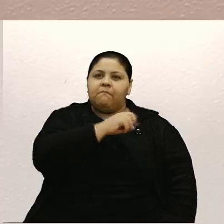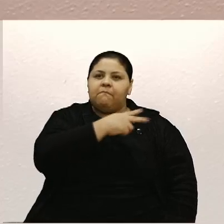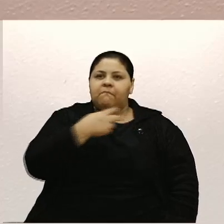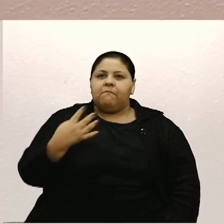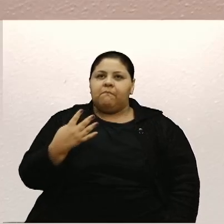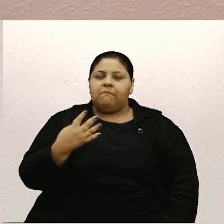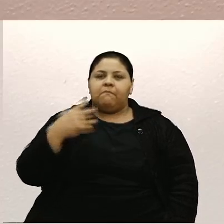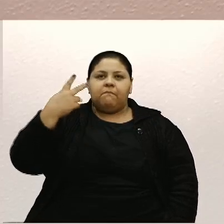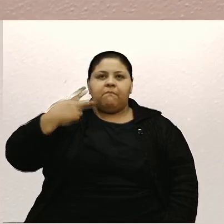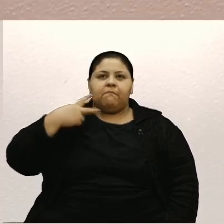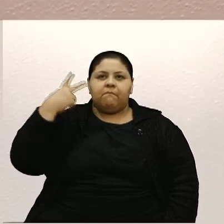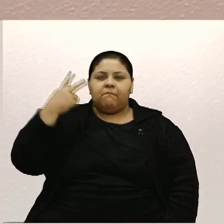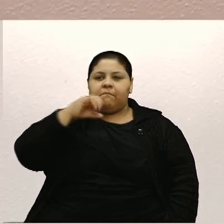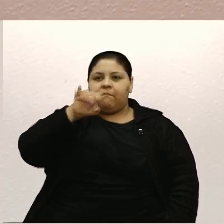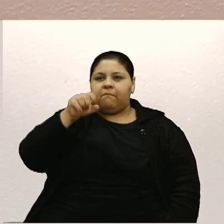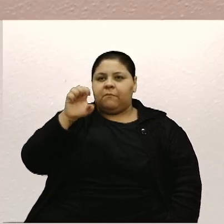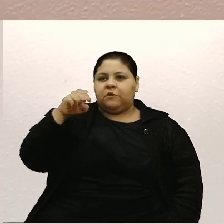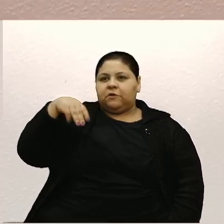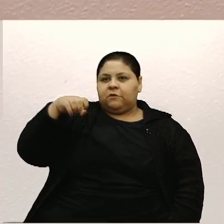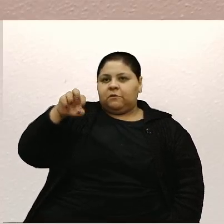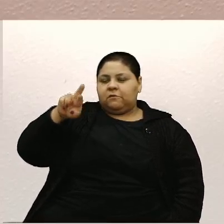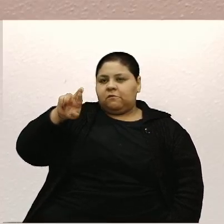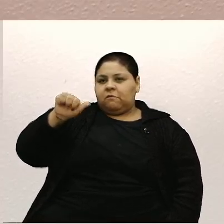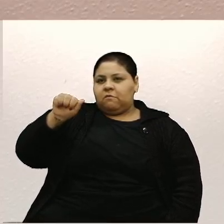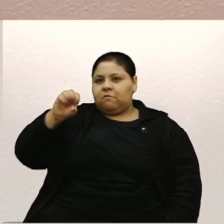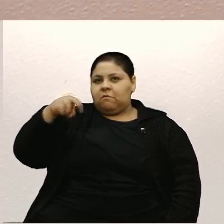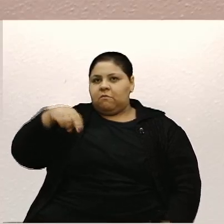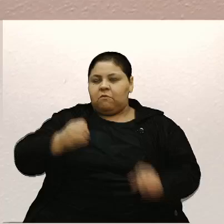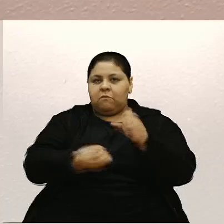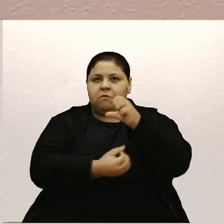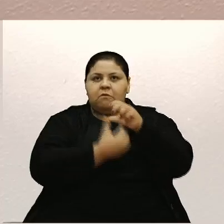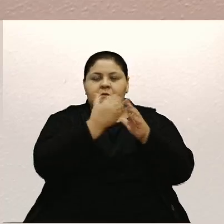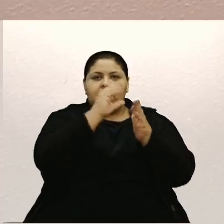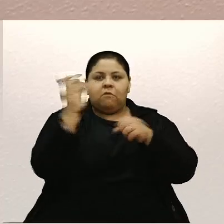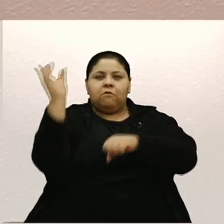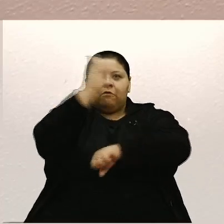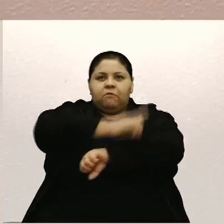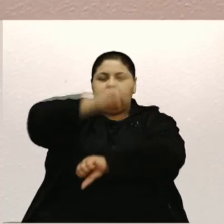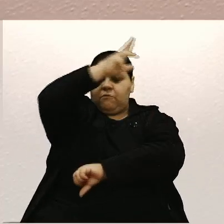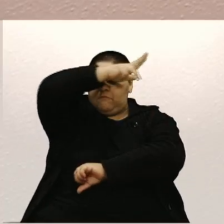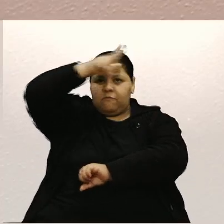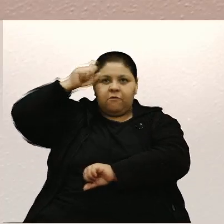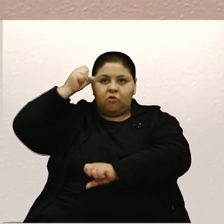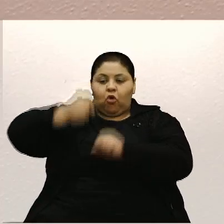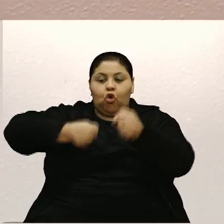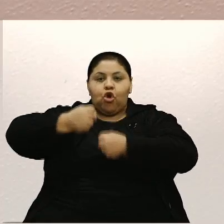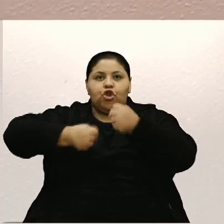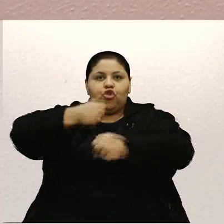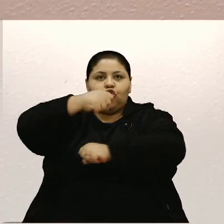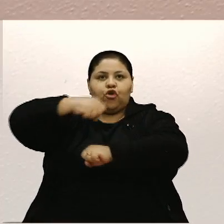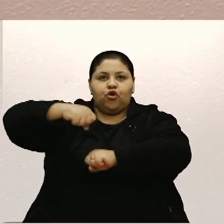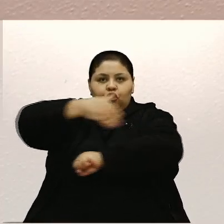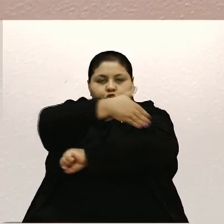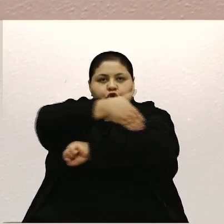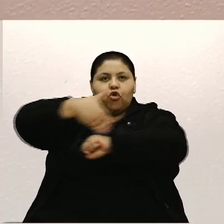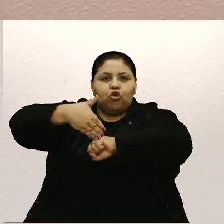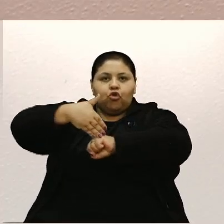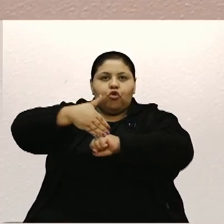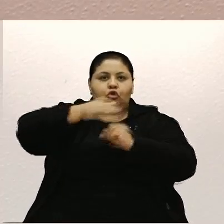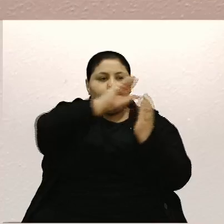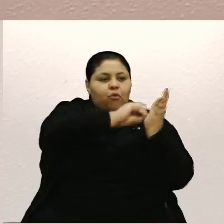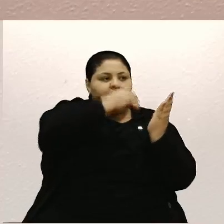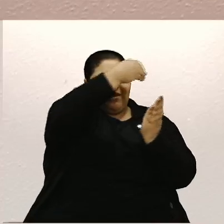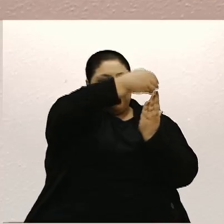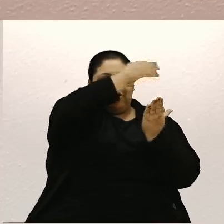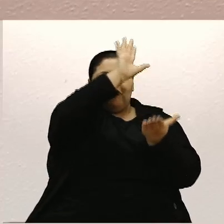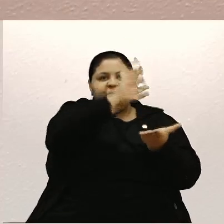69/2024, do vereador Gemerson Hoffmann, que inclui o Dia Municipal do Corredor de Rua no calendário oficial de eventos do município